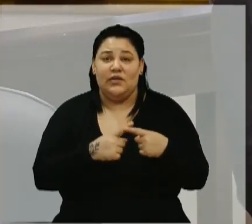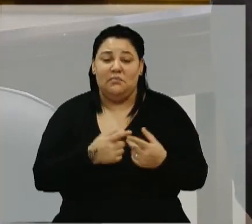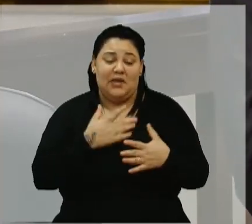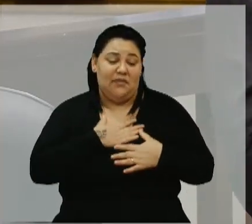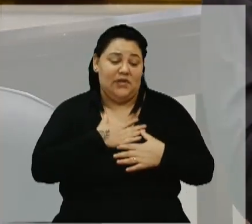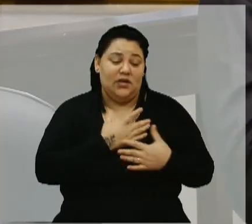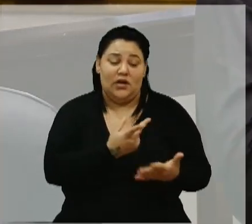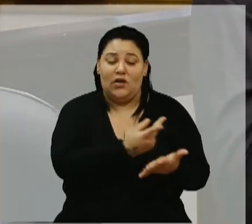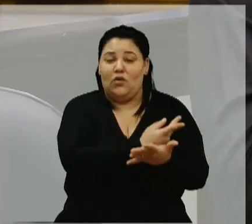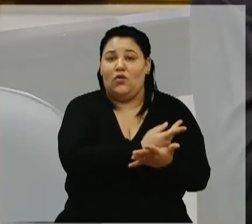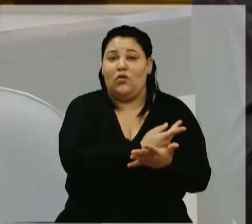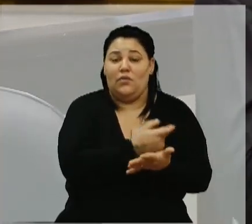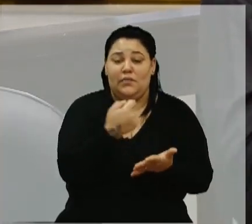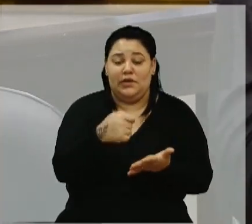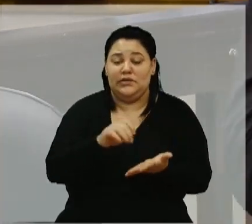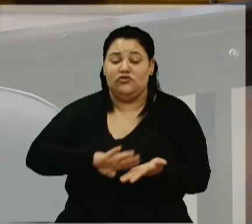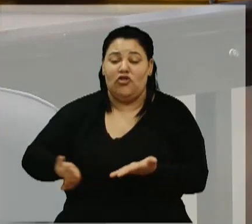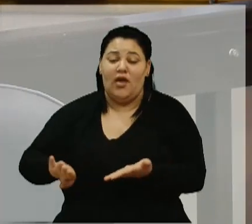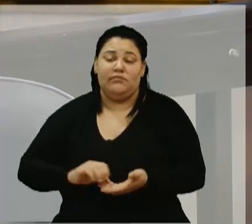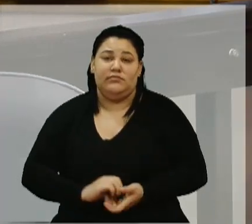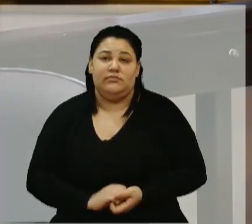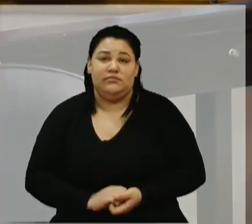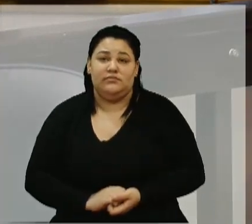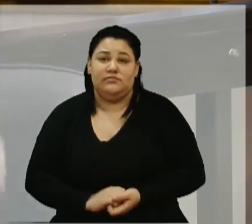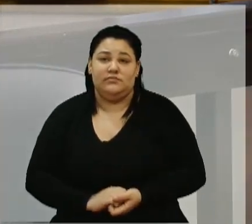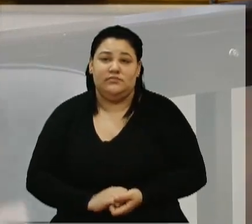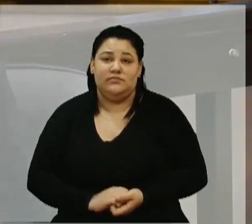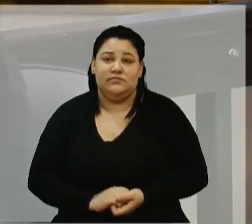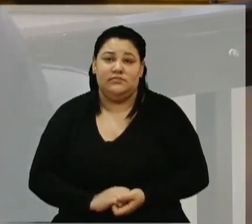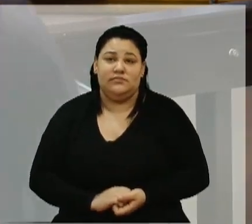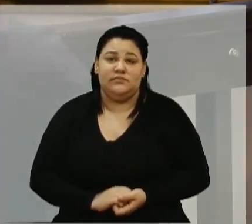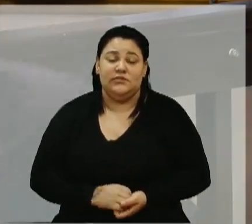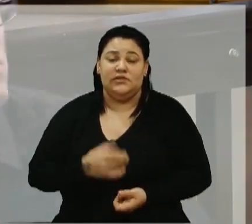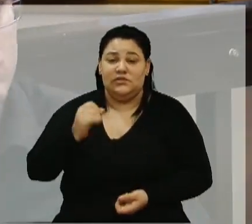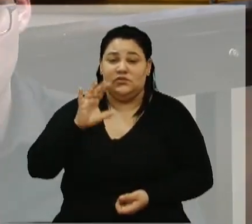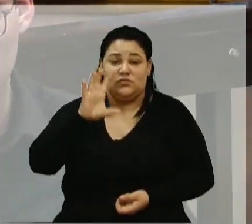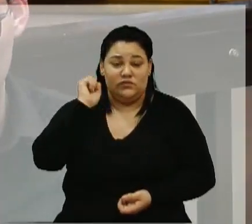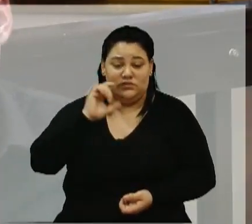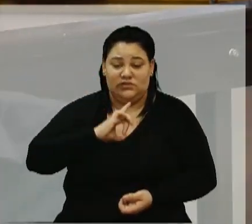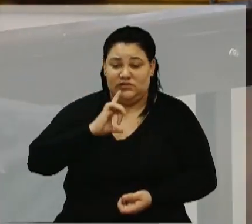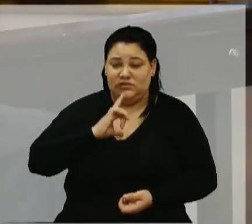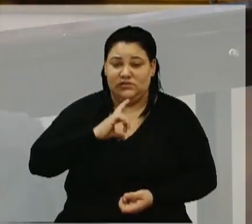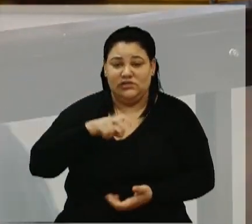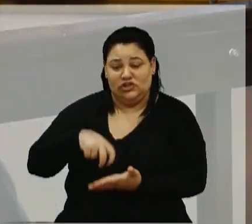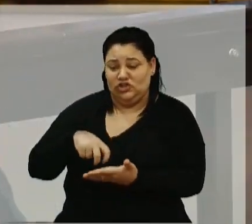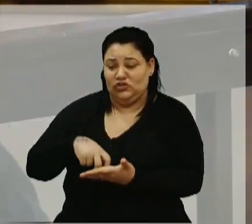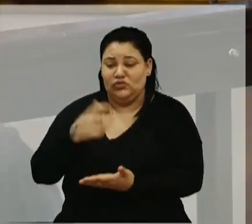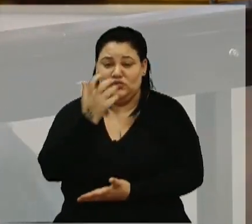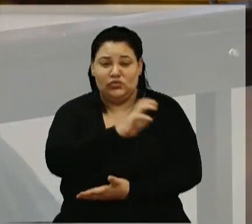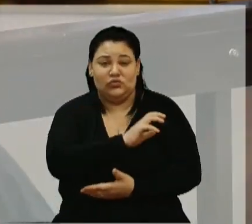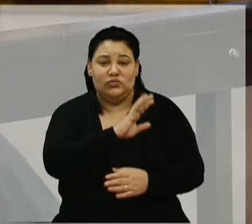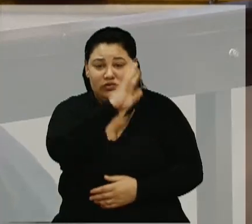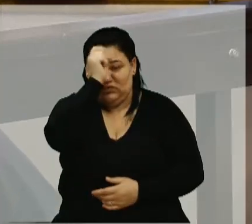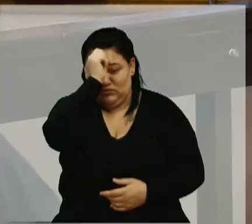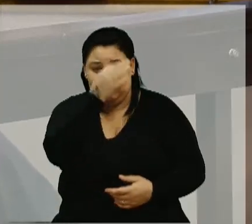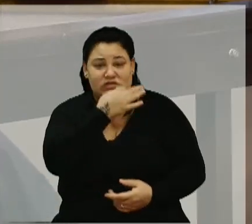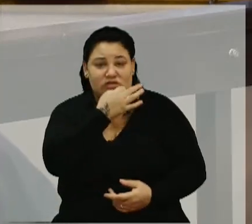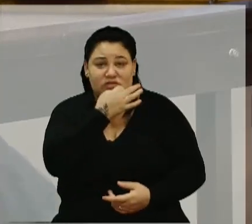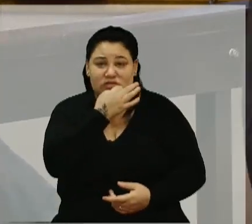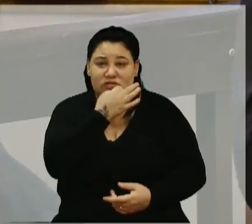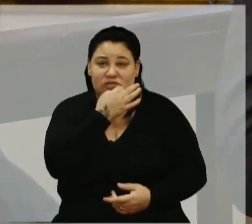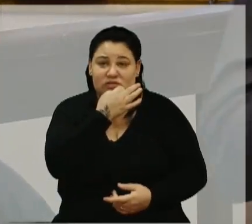errou, tem que ser retirado. Quando se ouve aqui que pode ter represália contra o município de Caxias, nós